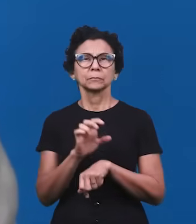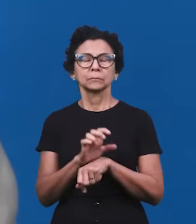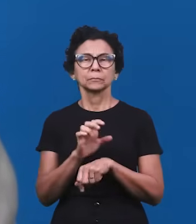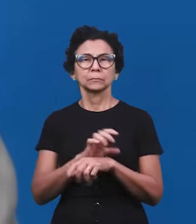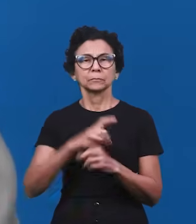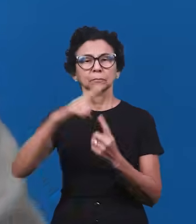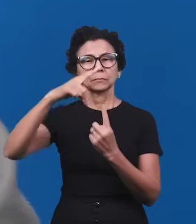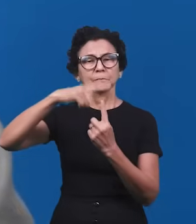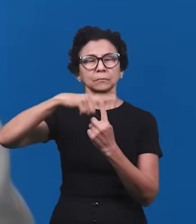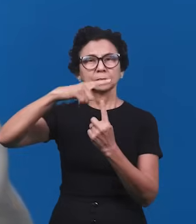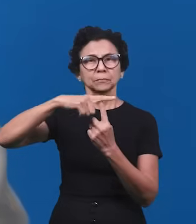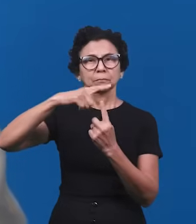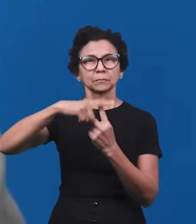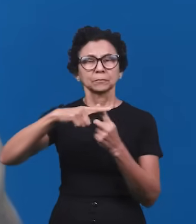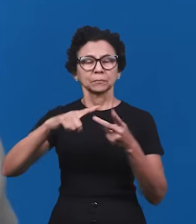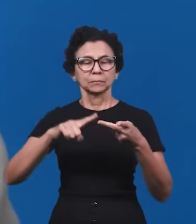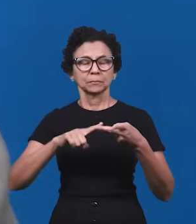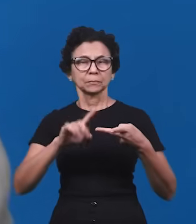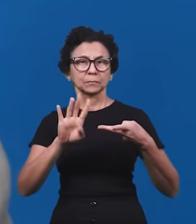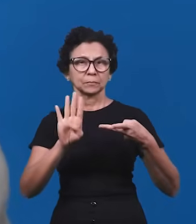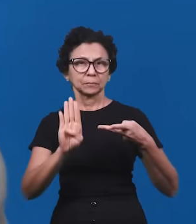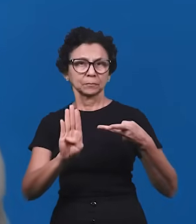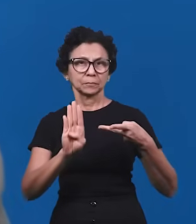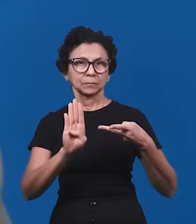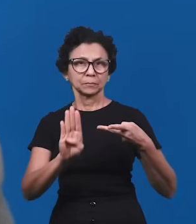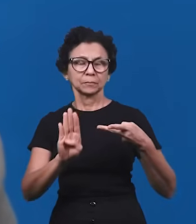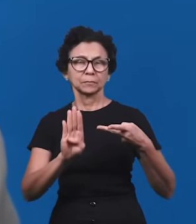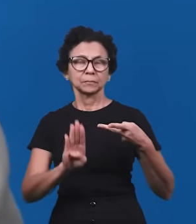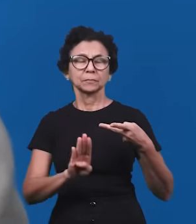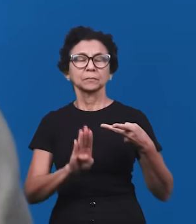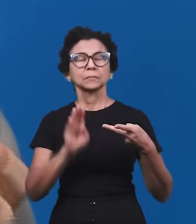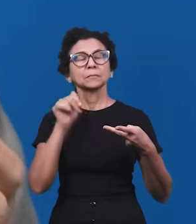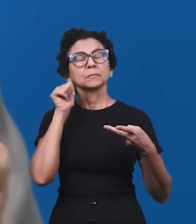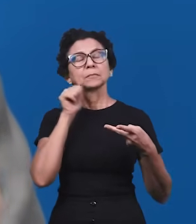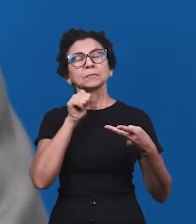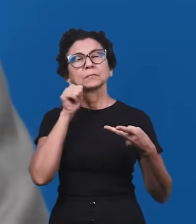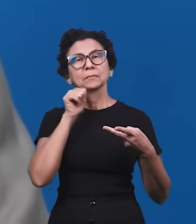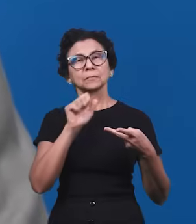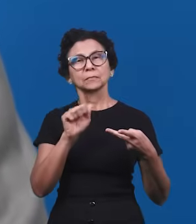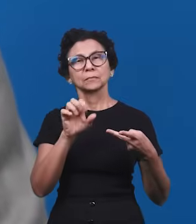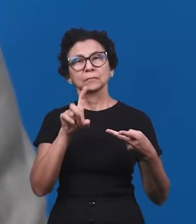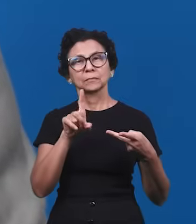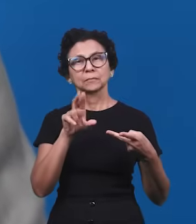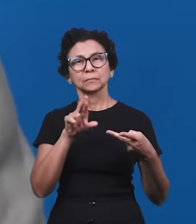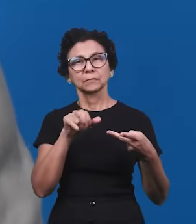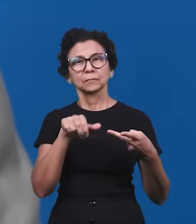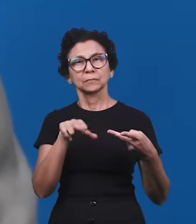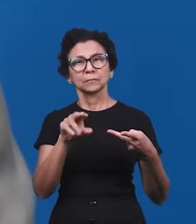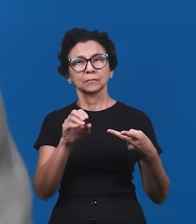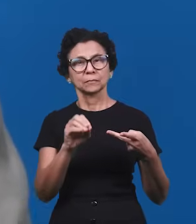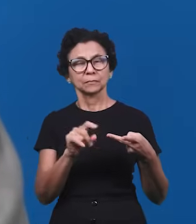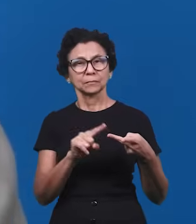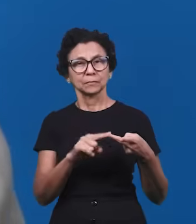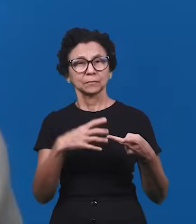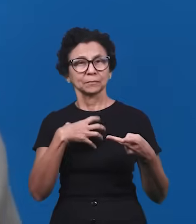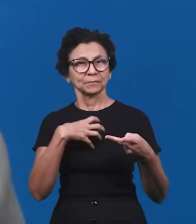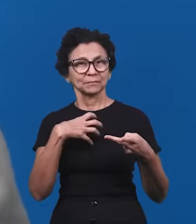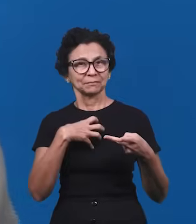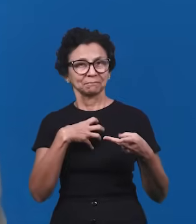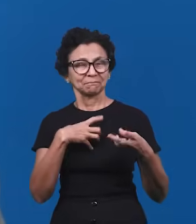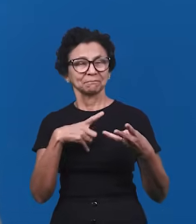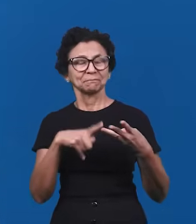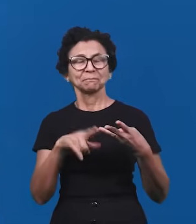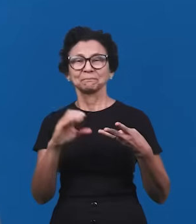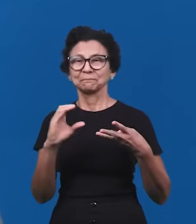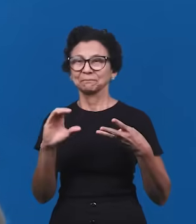estado do Tocantins. A letra B, na sequência, será respondida pela senhora, nossa irmã, Adriana Dalto, que é de Brumado, na Bahia.